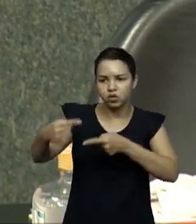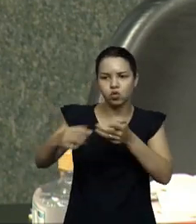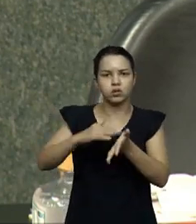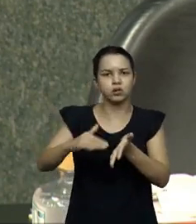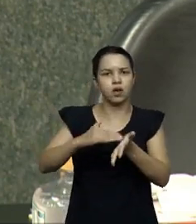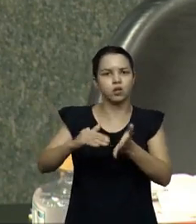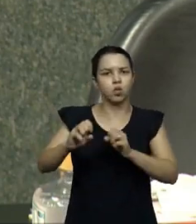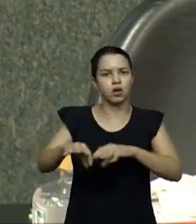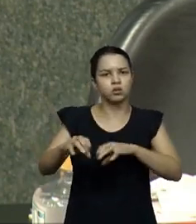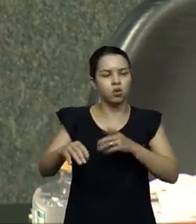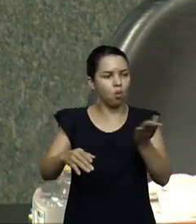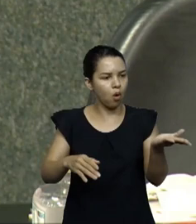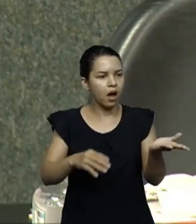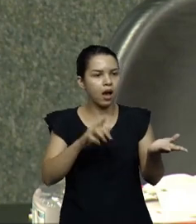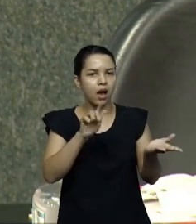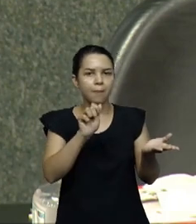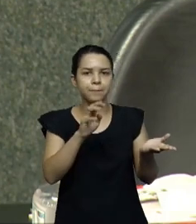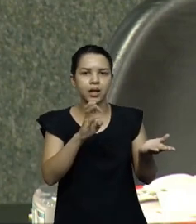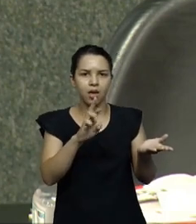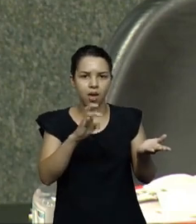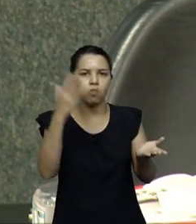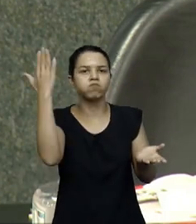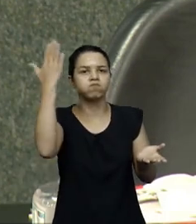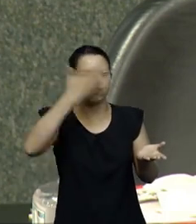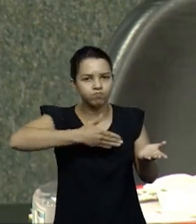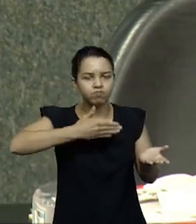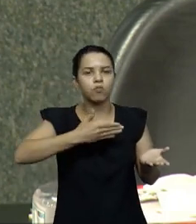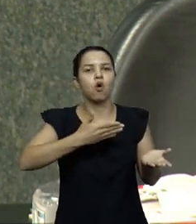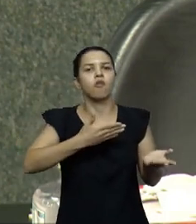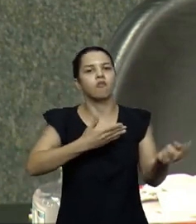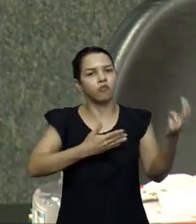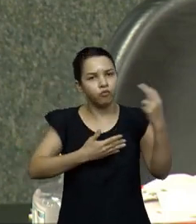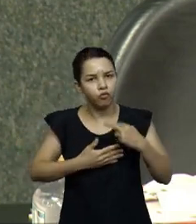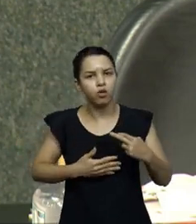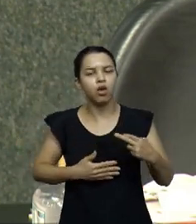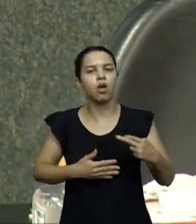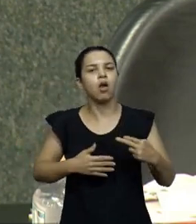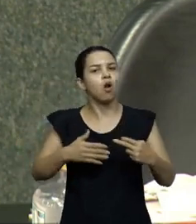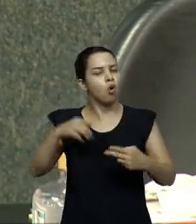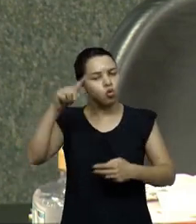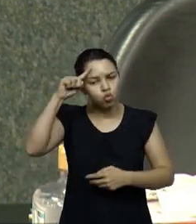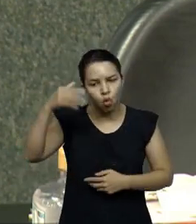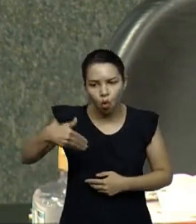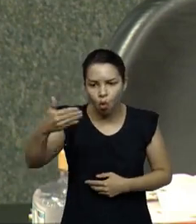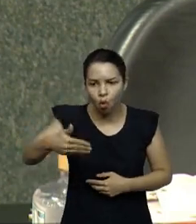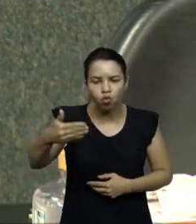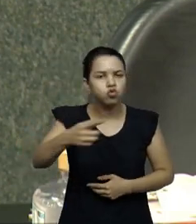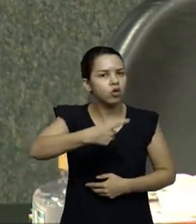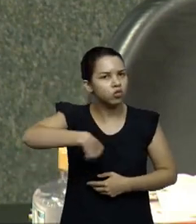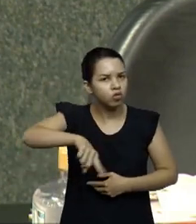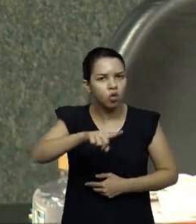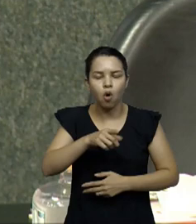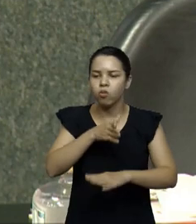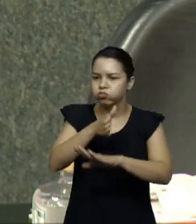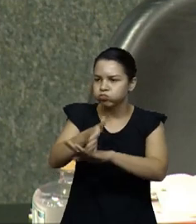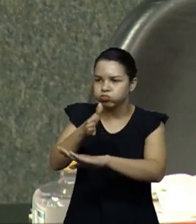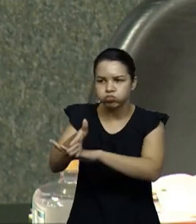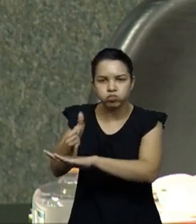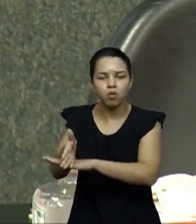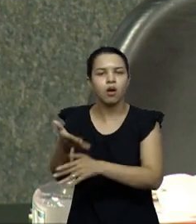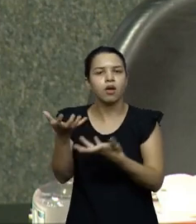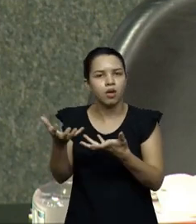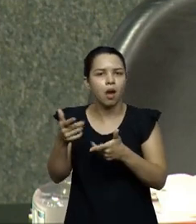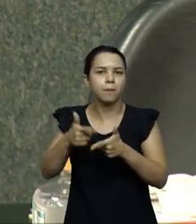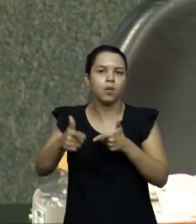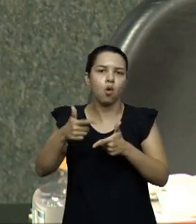testemunha que diariamente nós estamos consultando buscando solucionar os problemas para que posteriormente